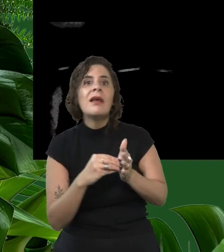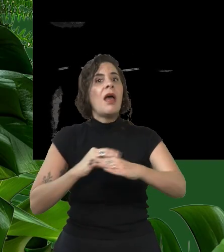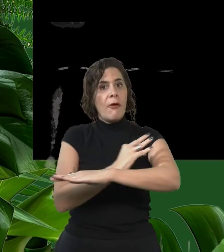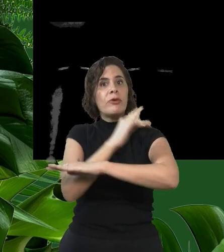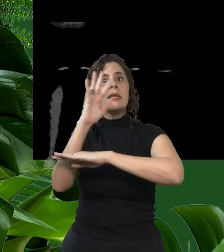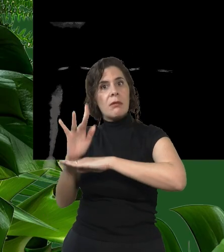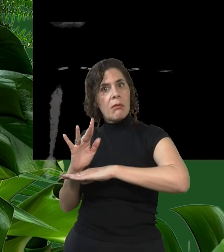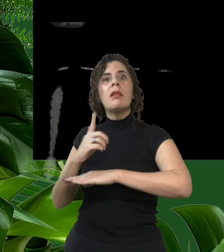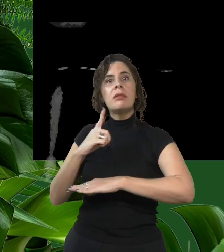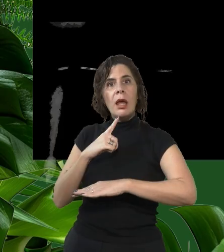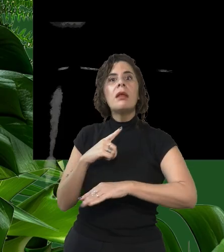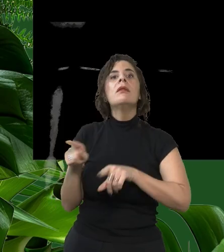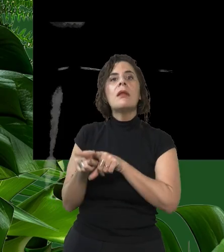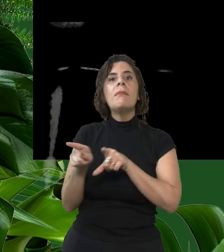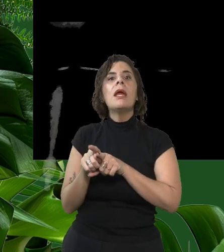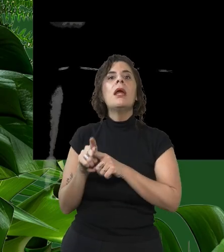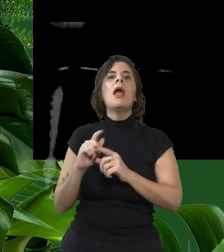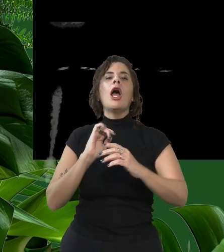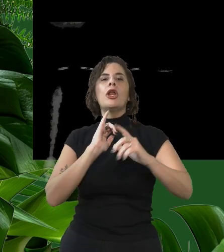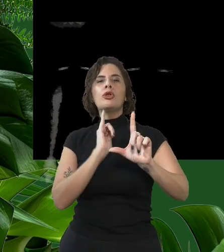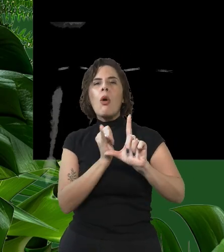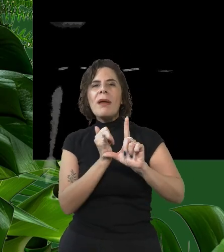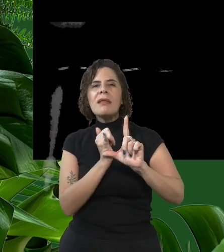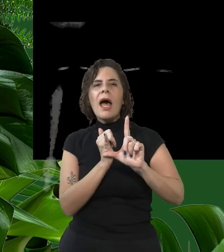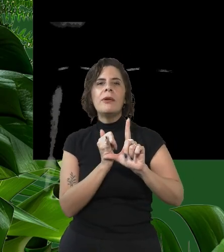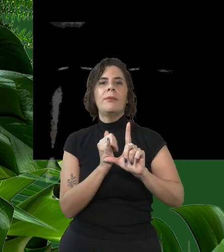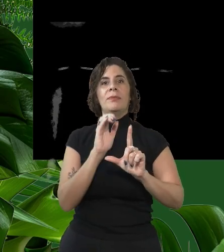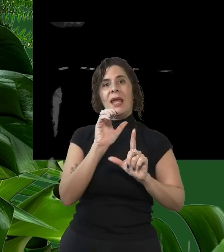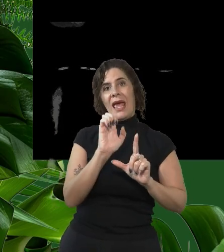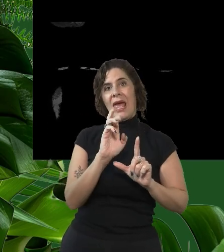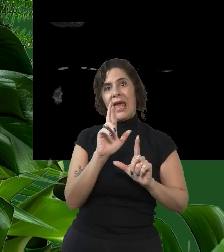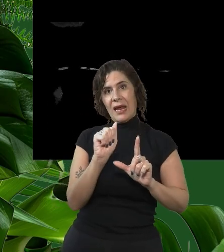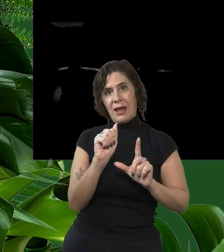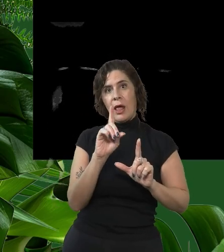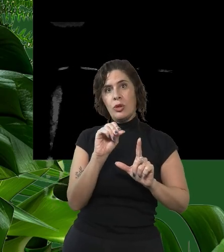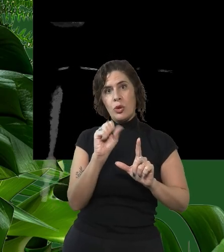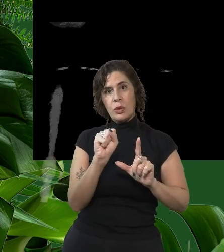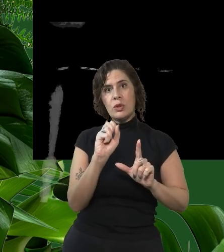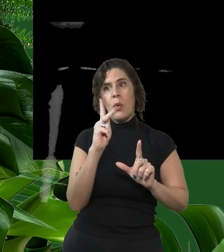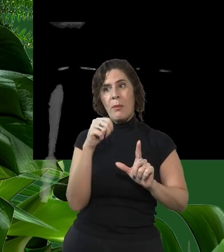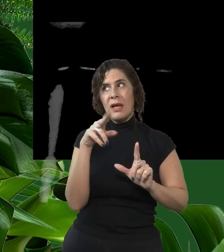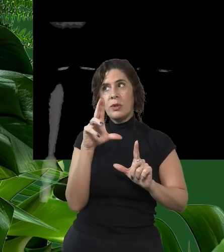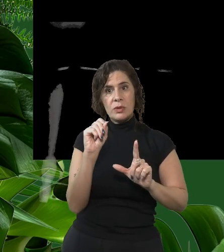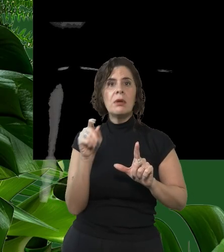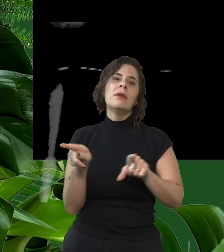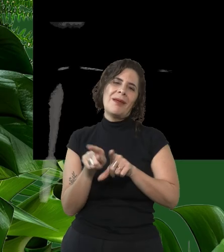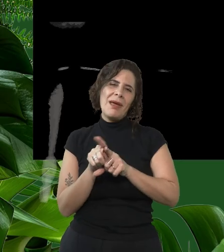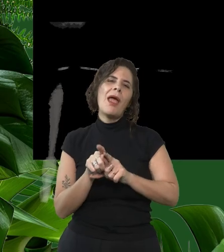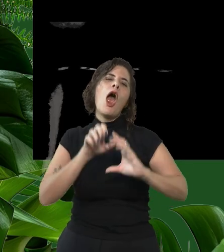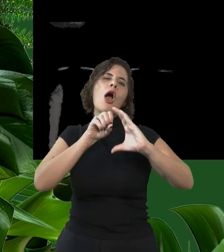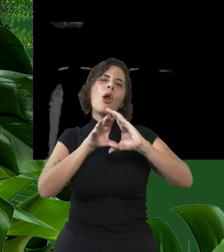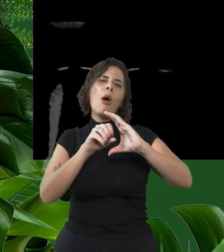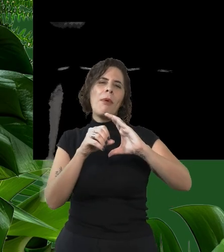documentário A Era dos Humanos, que é apresentado pelo Marcos Palmeira, né? Está disponível aí no Globoplay e internacionalmente pelo Amazon Prime Video. Então, essas iniciativas